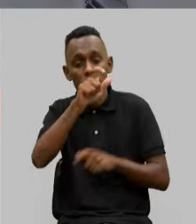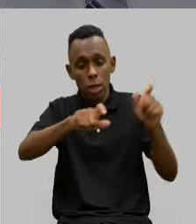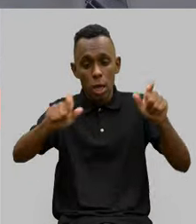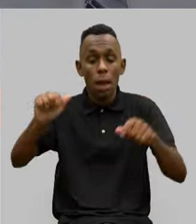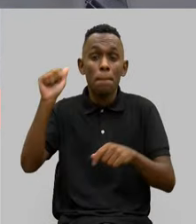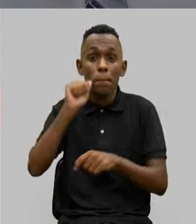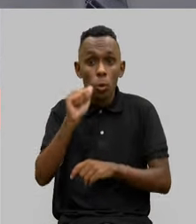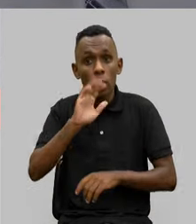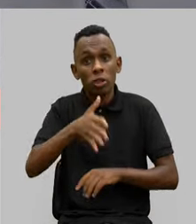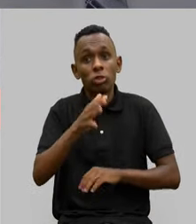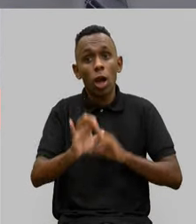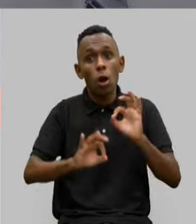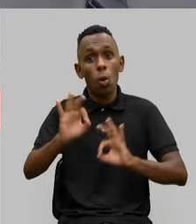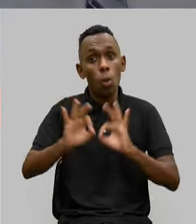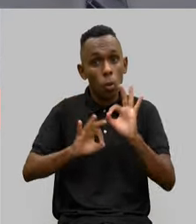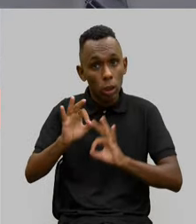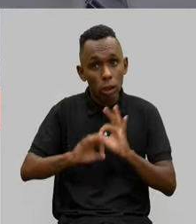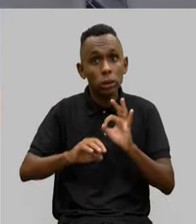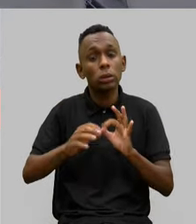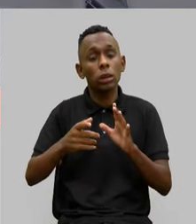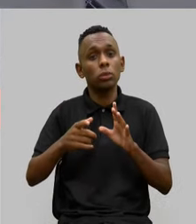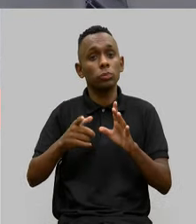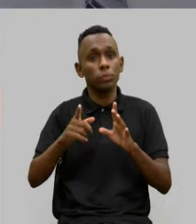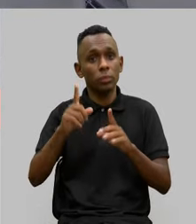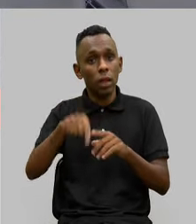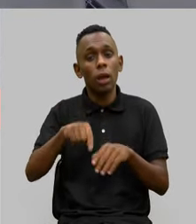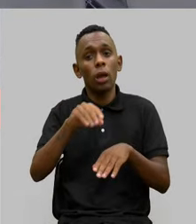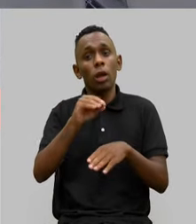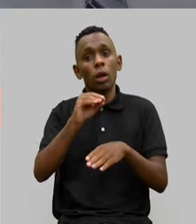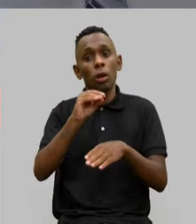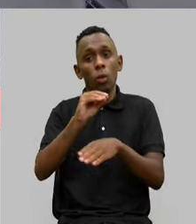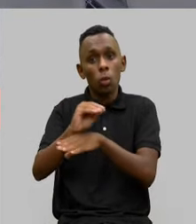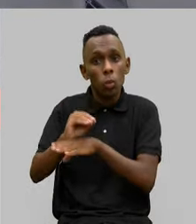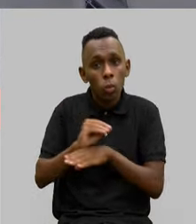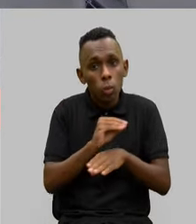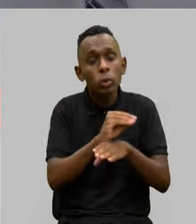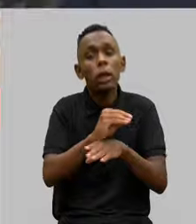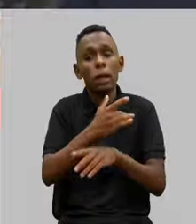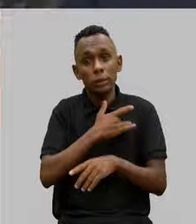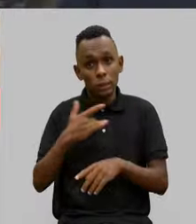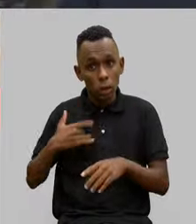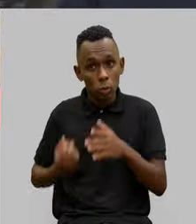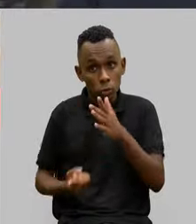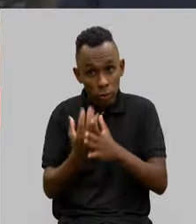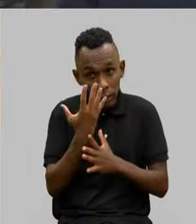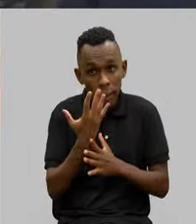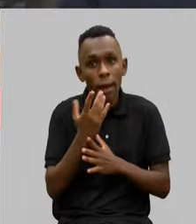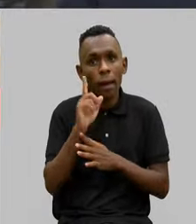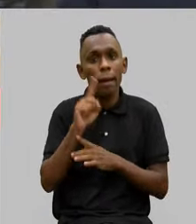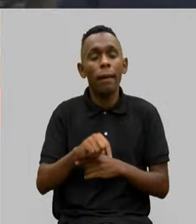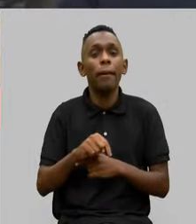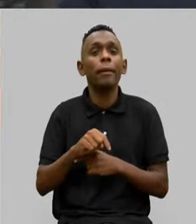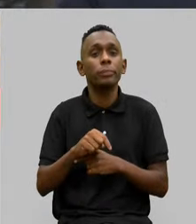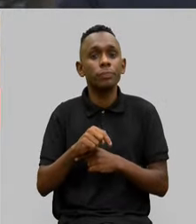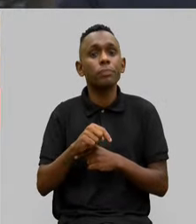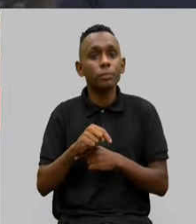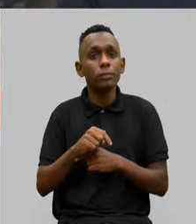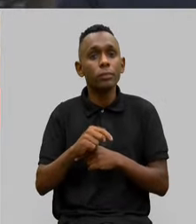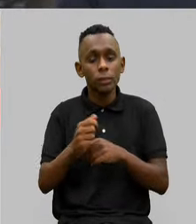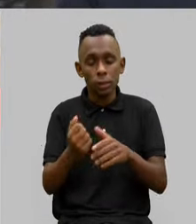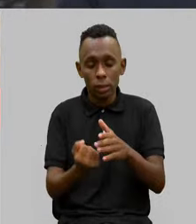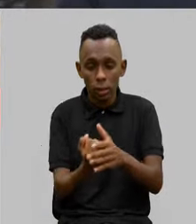organizadas e produzindo cuidado produzindo saúde a partir eh de uma